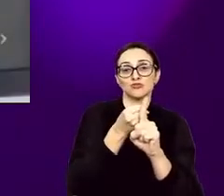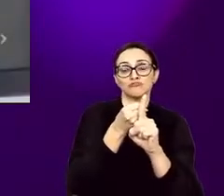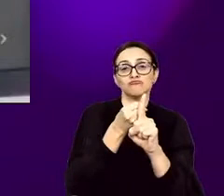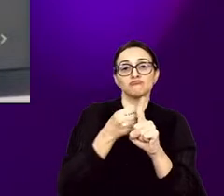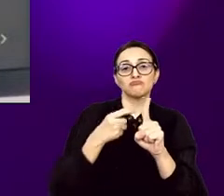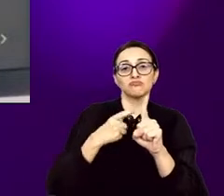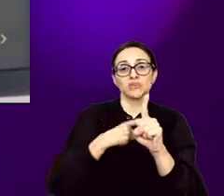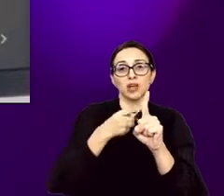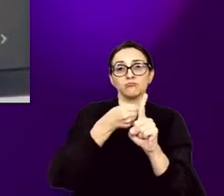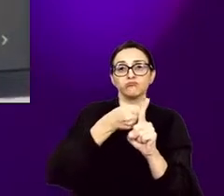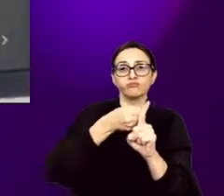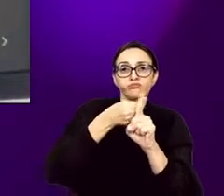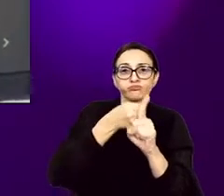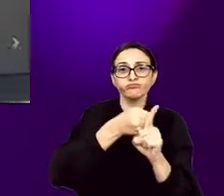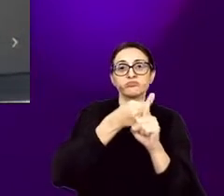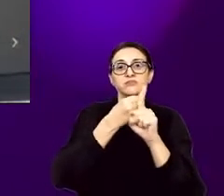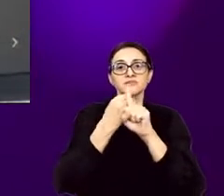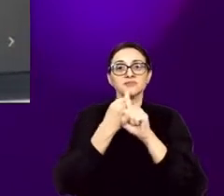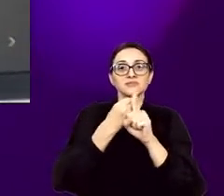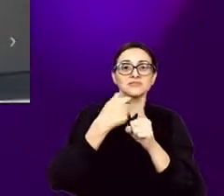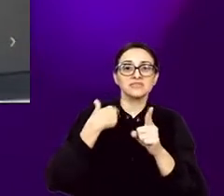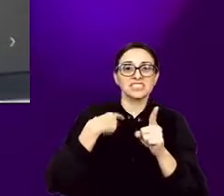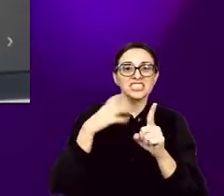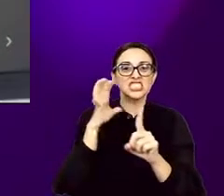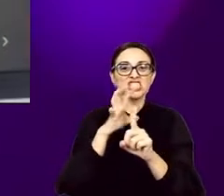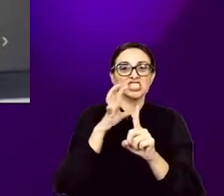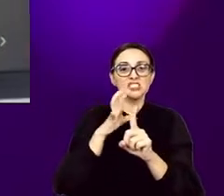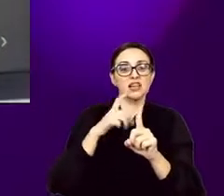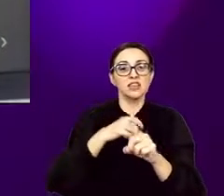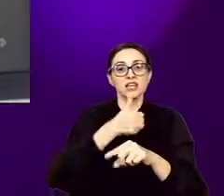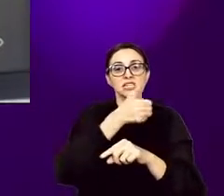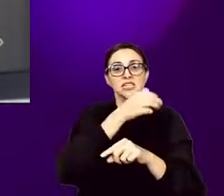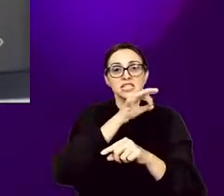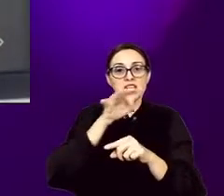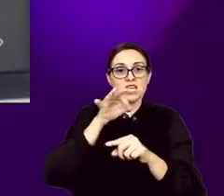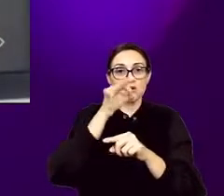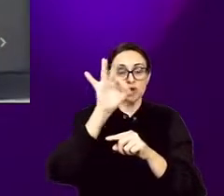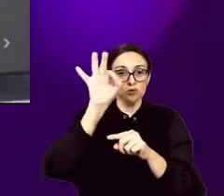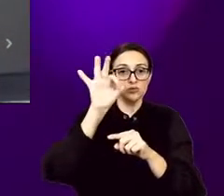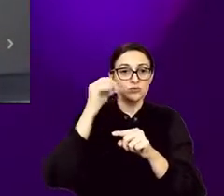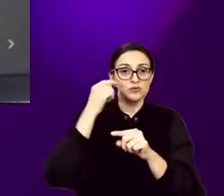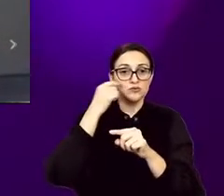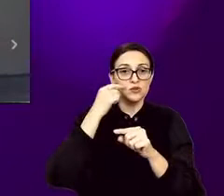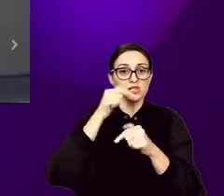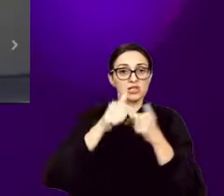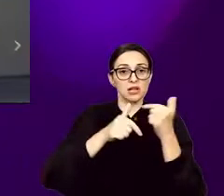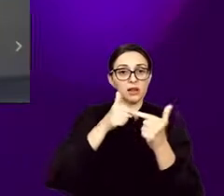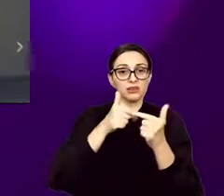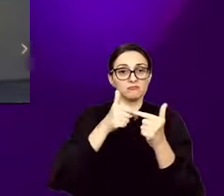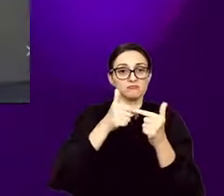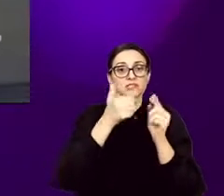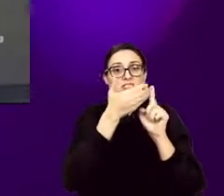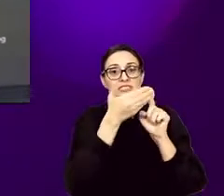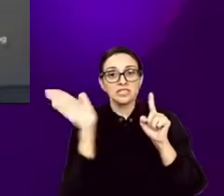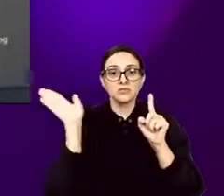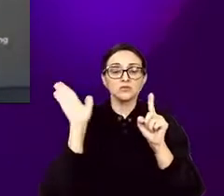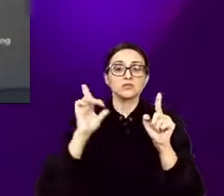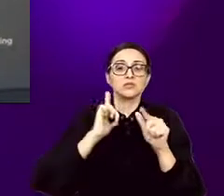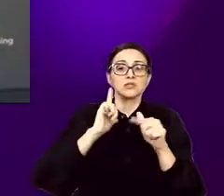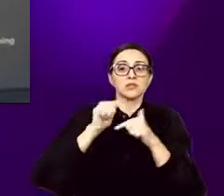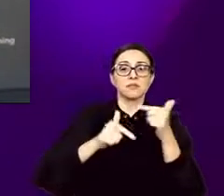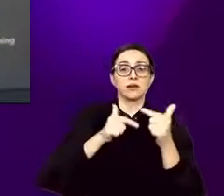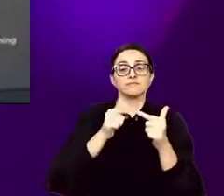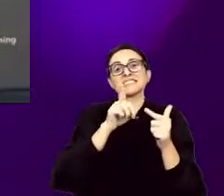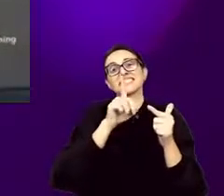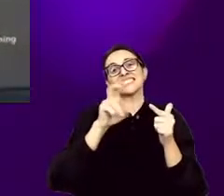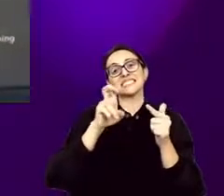eu estou vendo na flexão e extensão, eu tenho 100 graus de flexão, eu vou trabalhar com extensão agora, então eu quero trabalhar na extensão